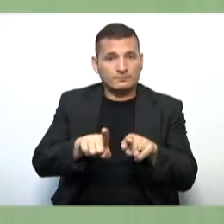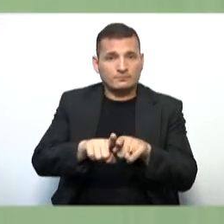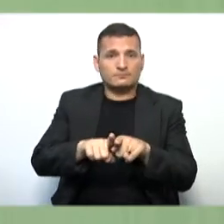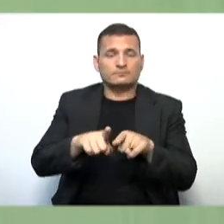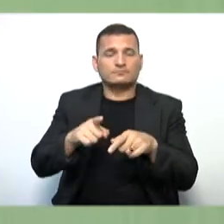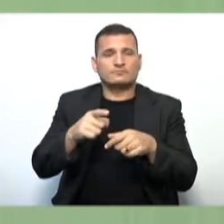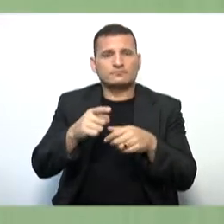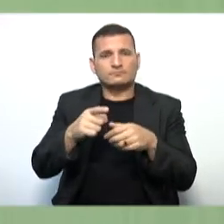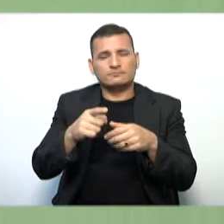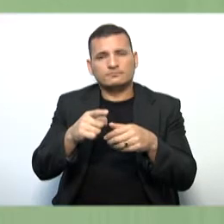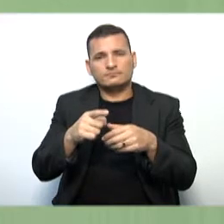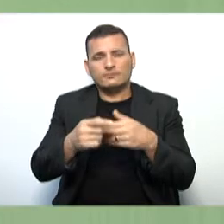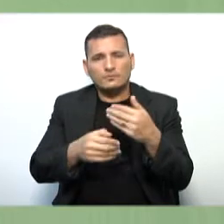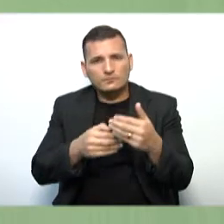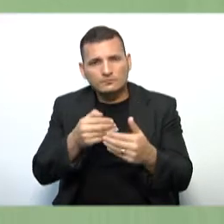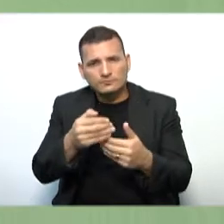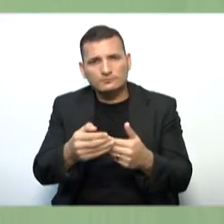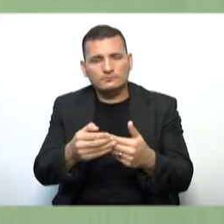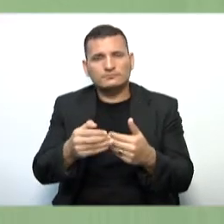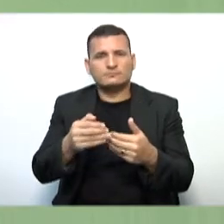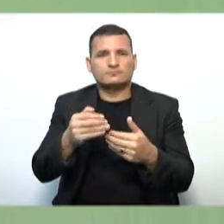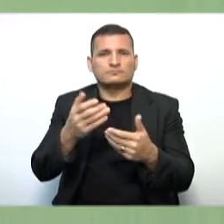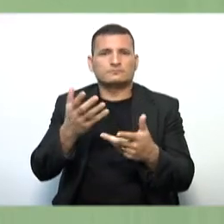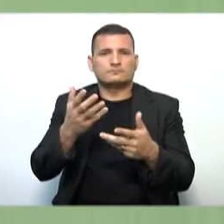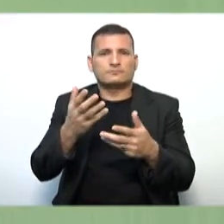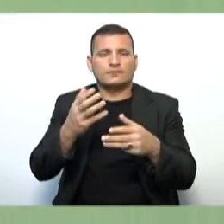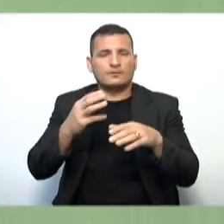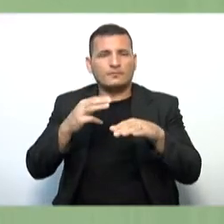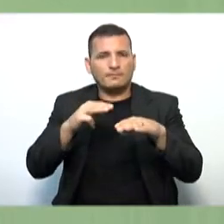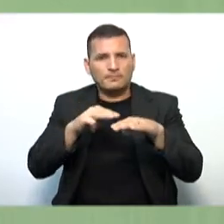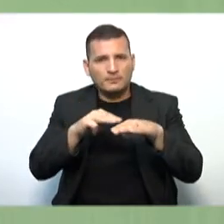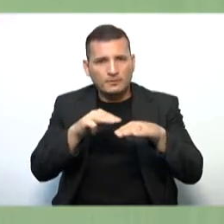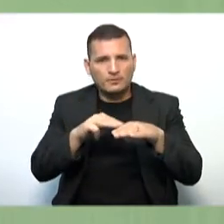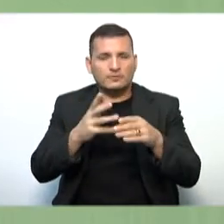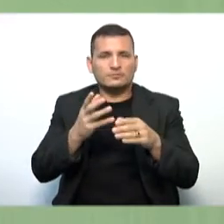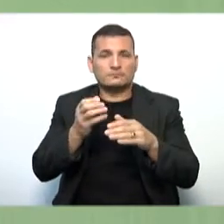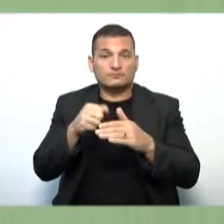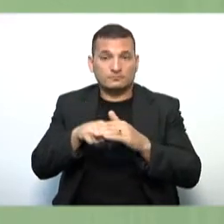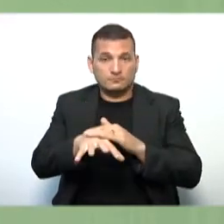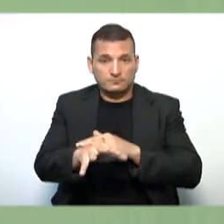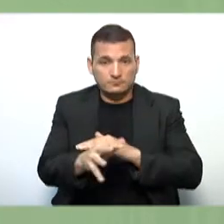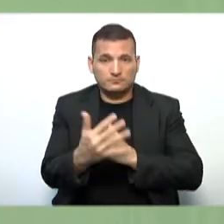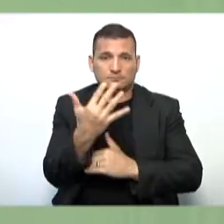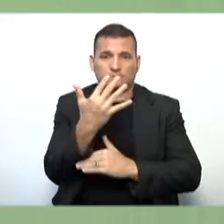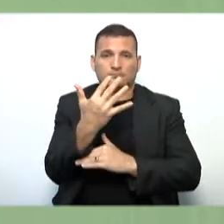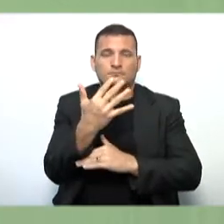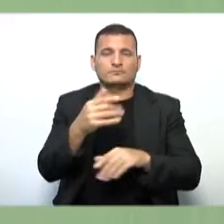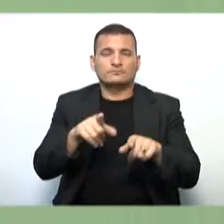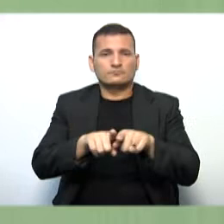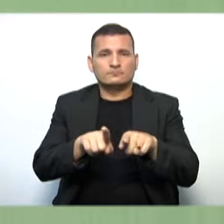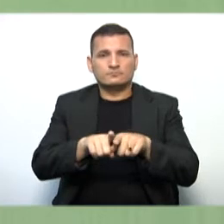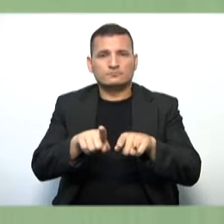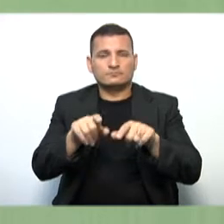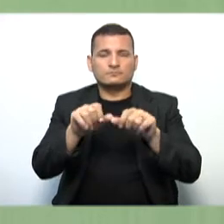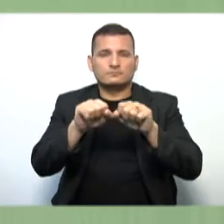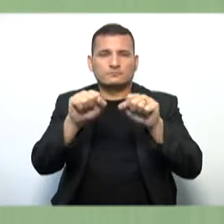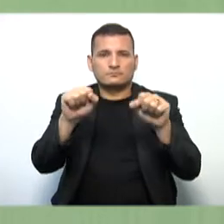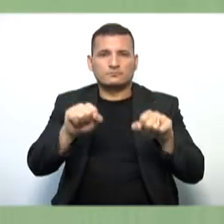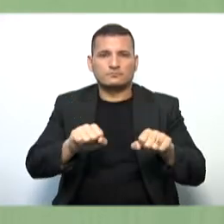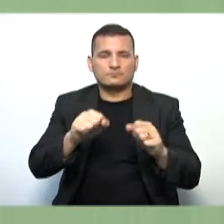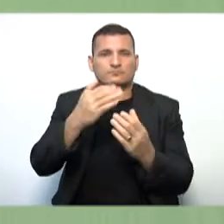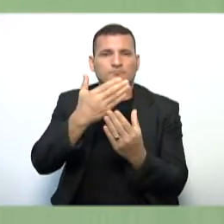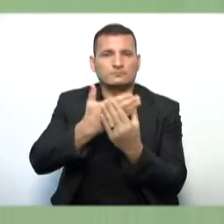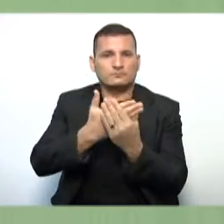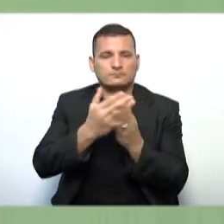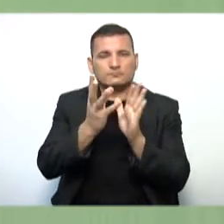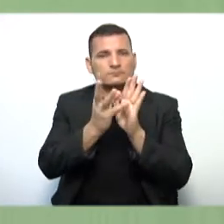processos, memórias, dispositivos de entrada e saída e os nossos sistemas de arquivos, conteúdo da